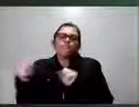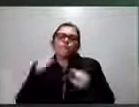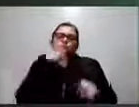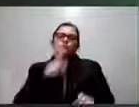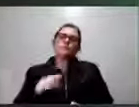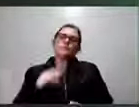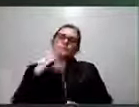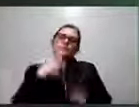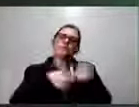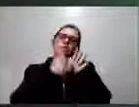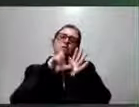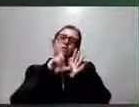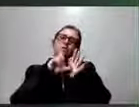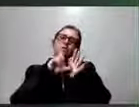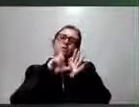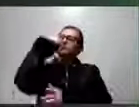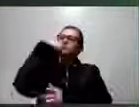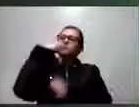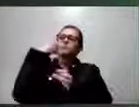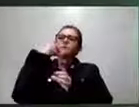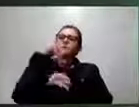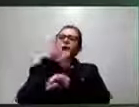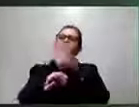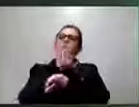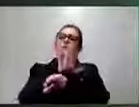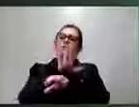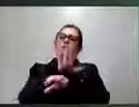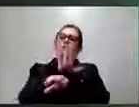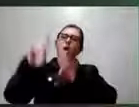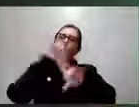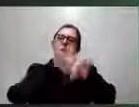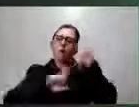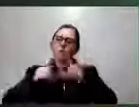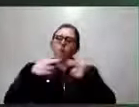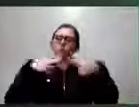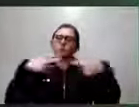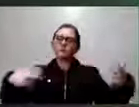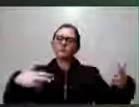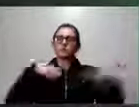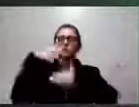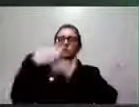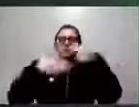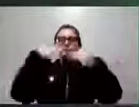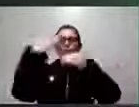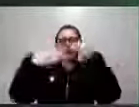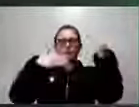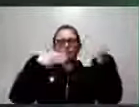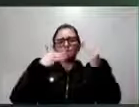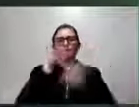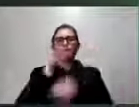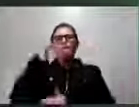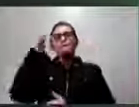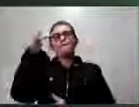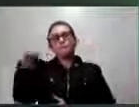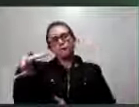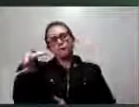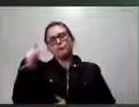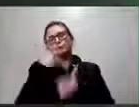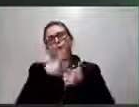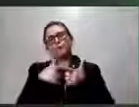de uma intubação favorece também algumas condições sistêmicas para o desenvolvimento de futuras